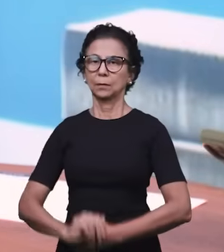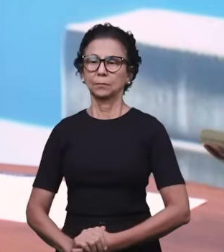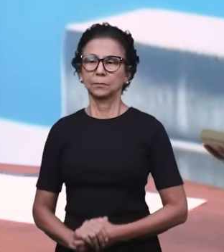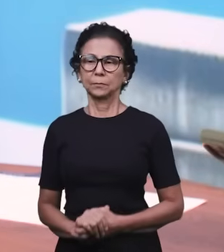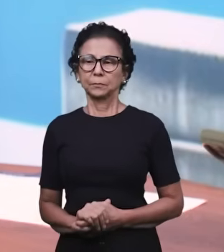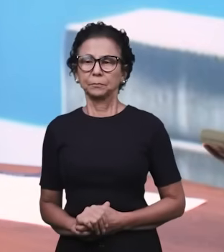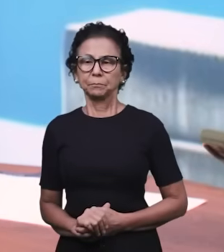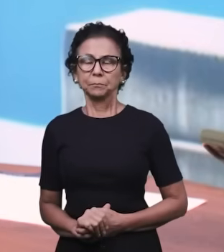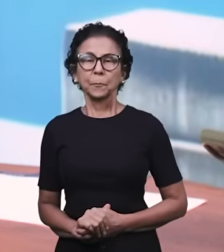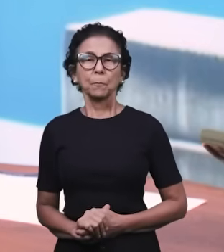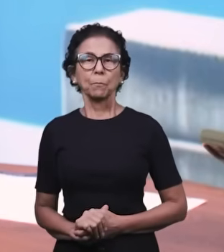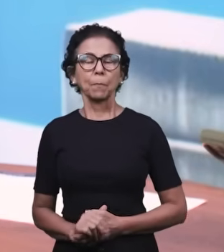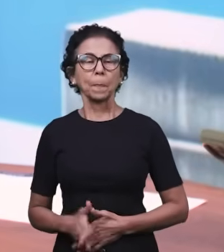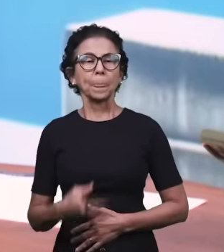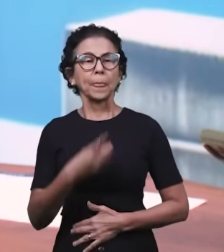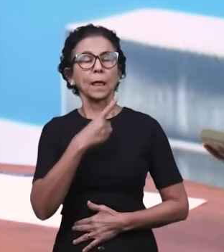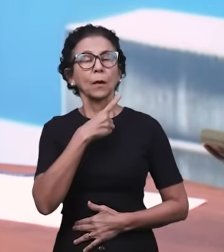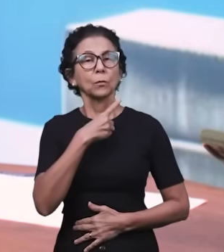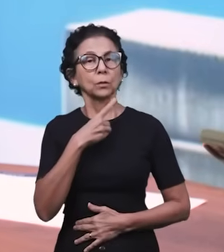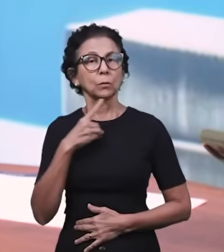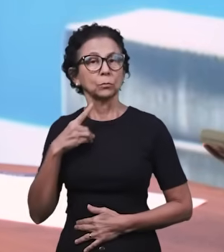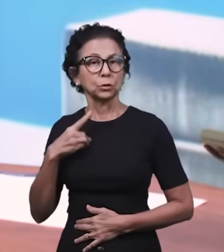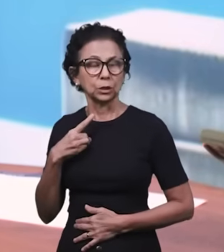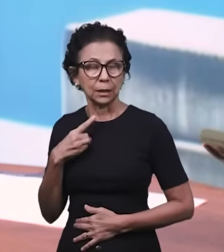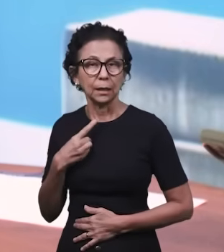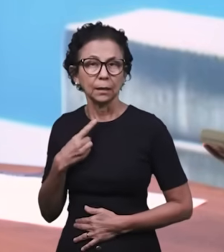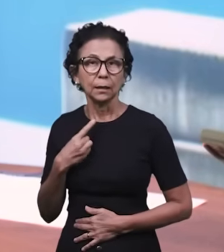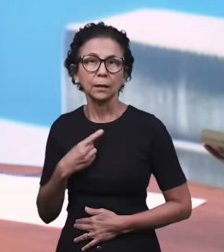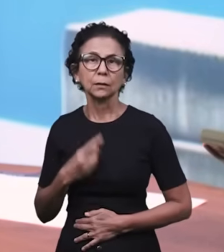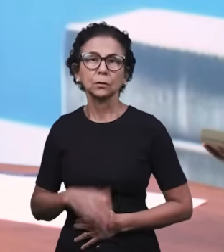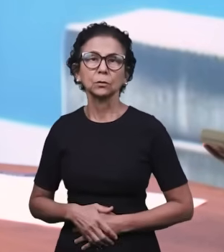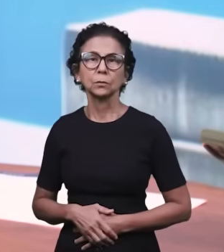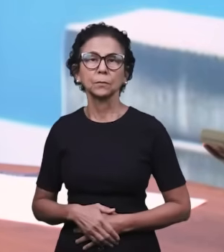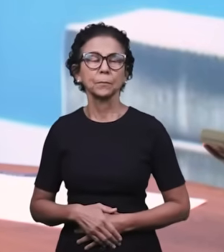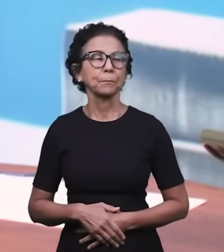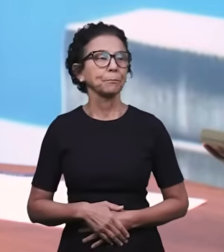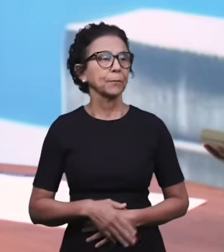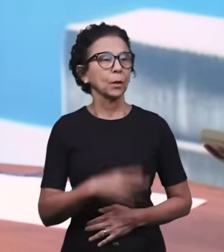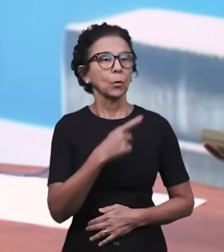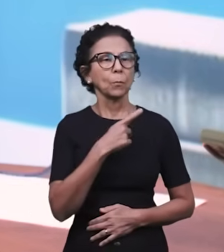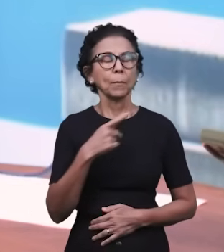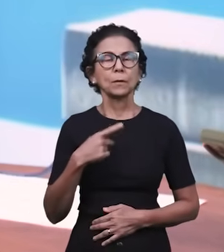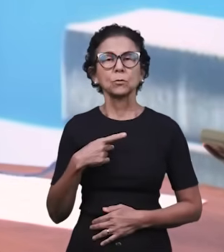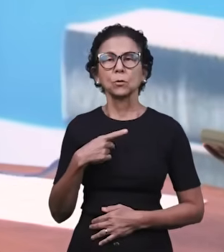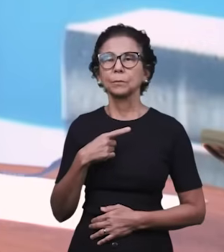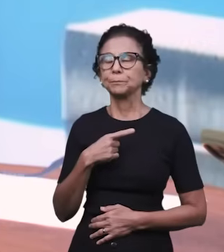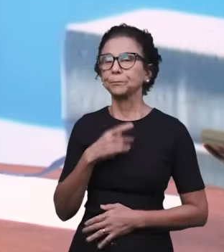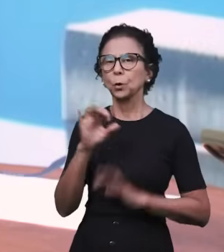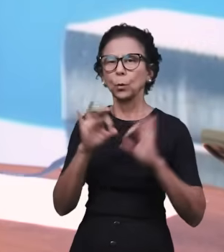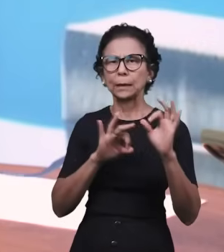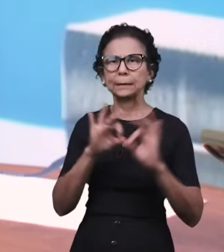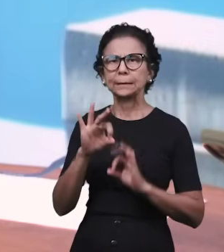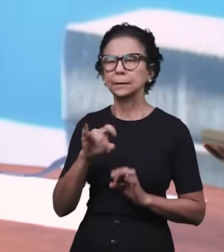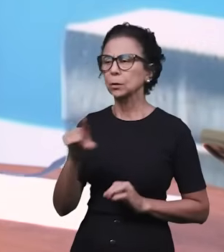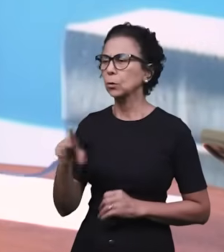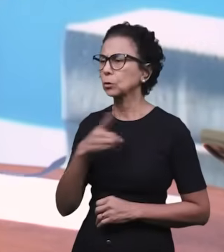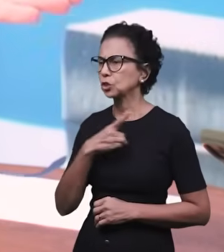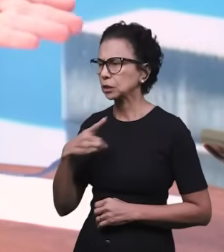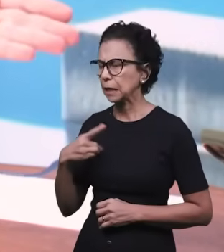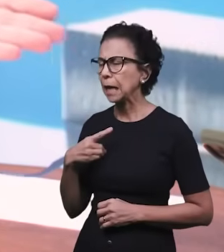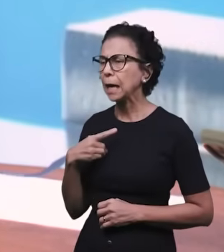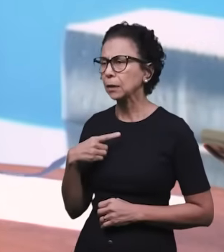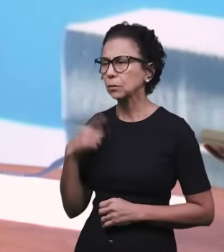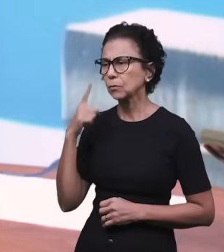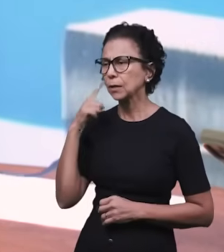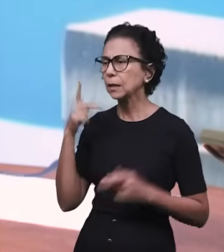o diácono trazer para o pastor, quando ele é comissionado, ó, faz uma visita naquele lar, faz aquele serviço, quando ele traz o relatório do